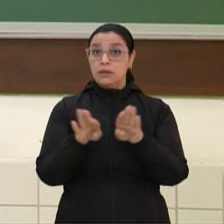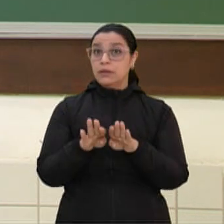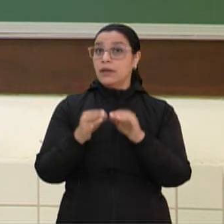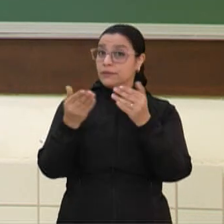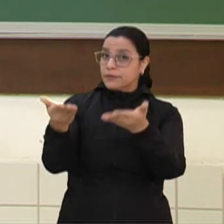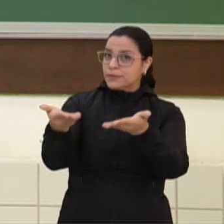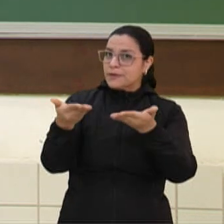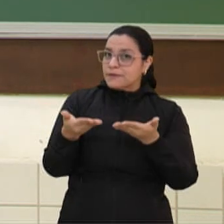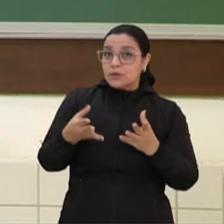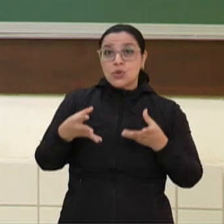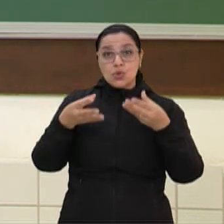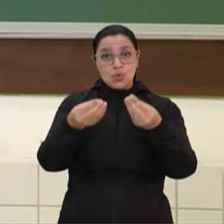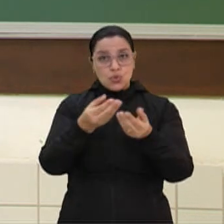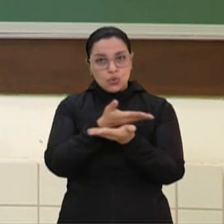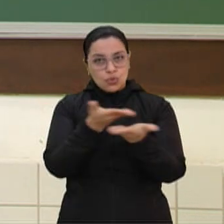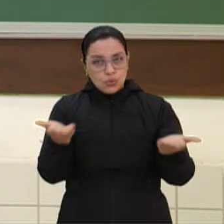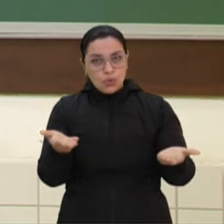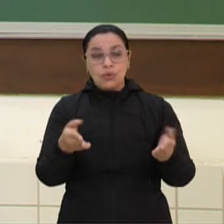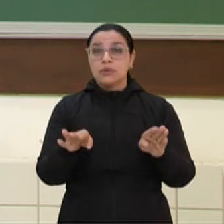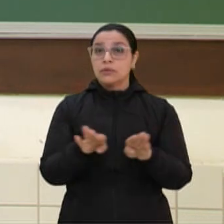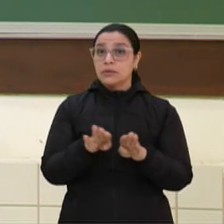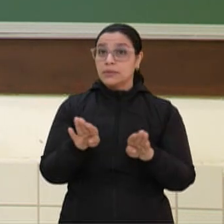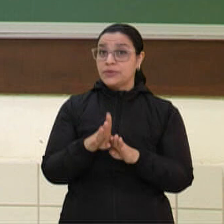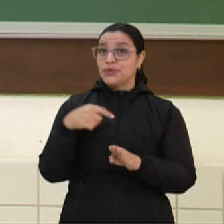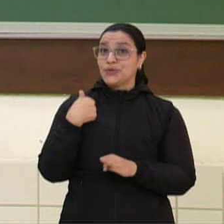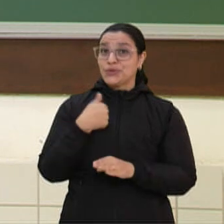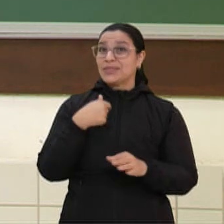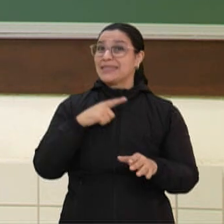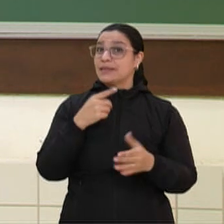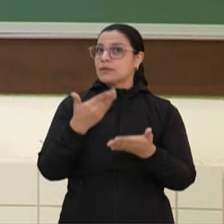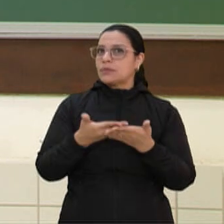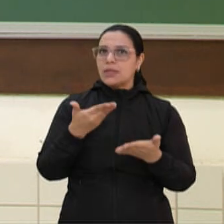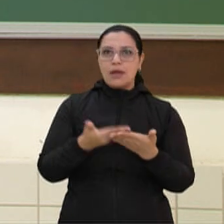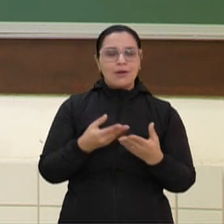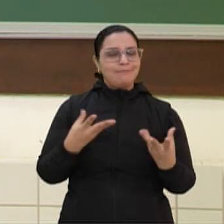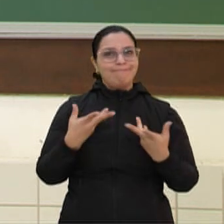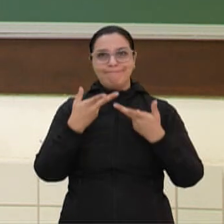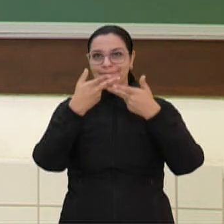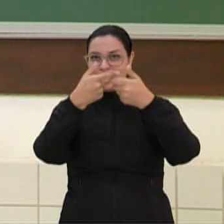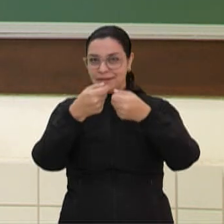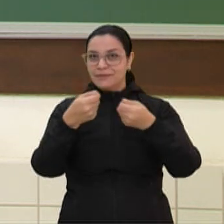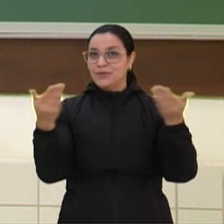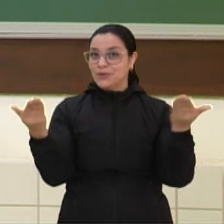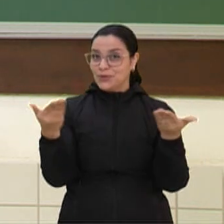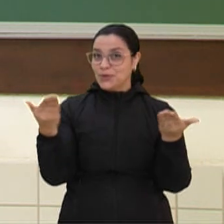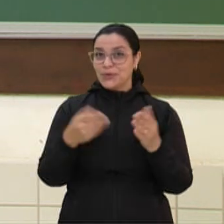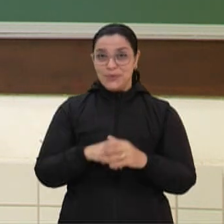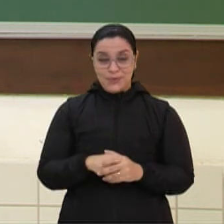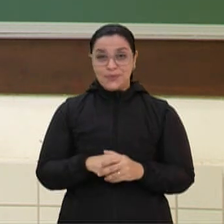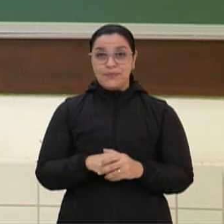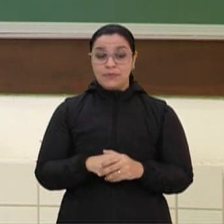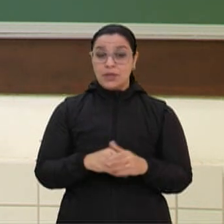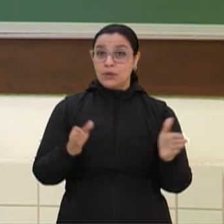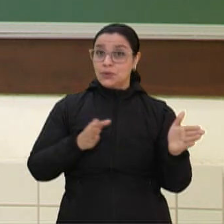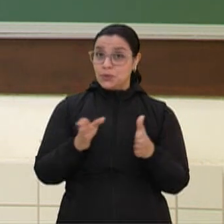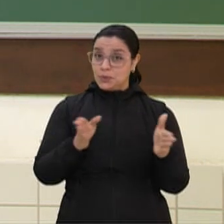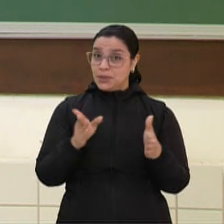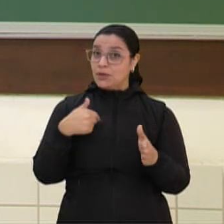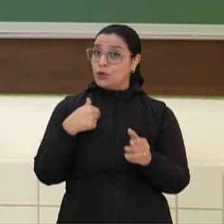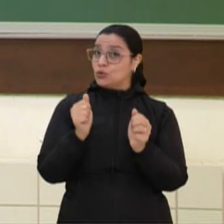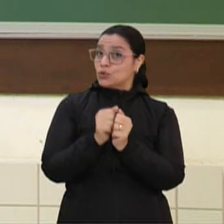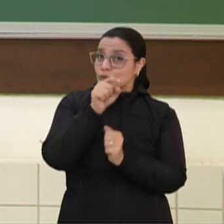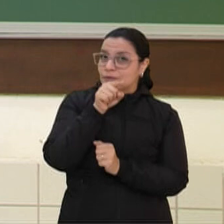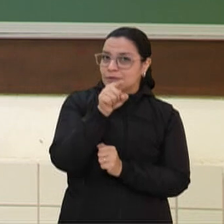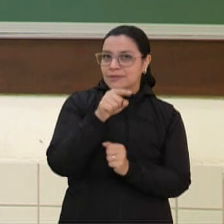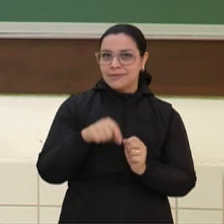dar boas-vindas a todos e a todas. Que tenhamos uma excelente aula nesse dia, durante esse período que eu